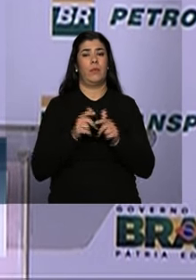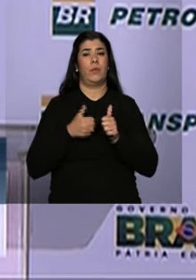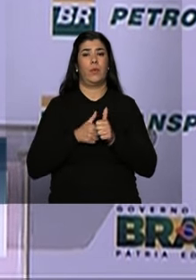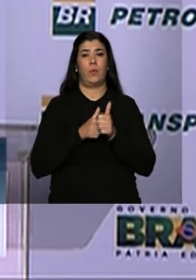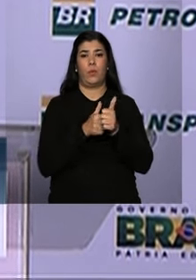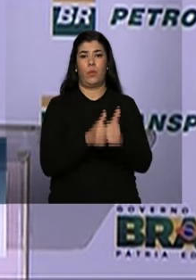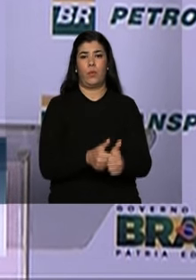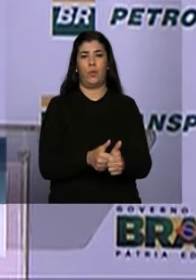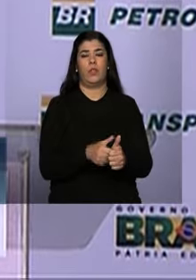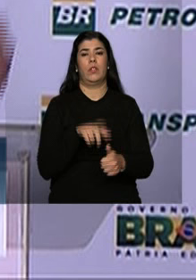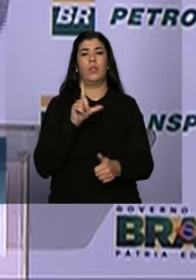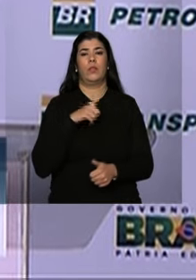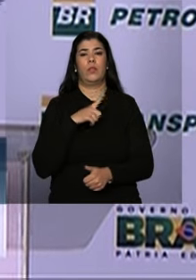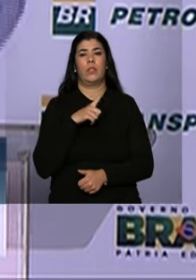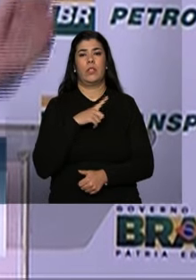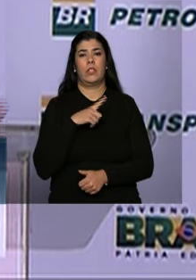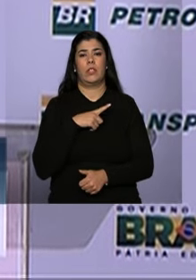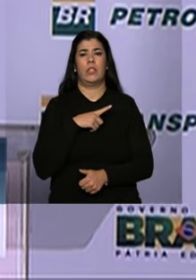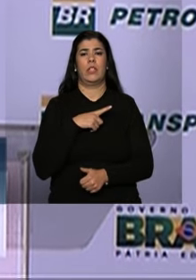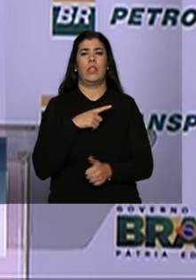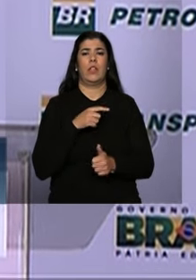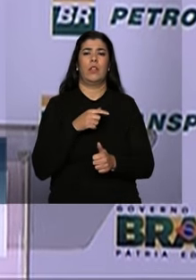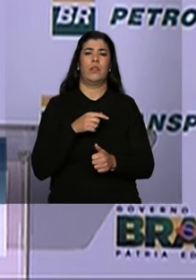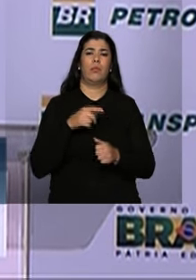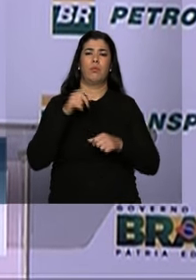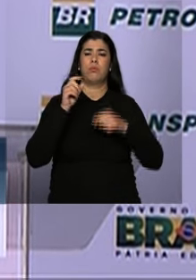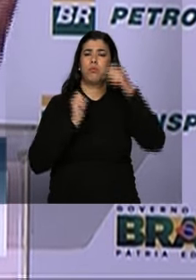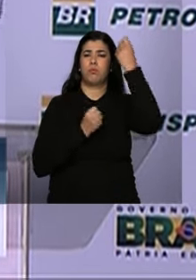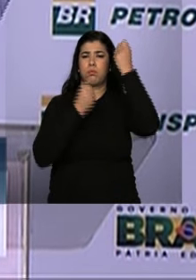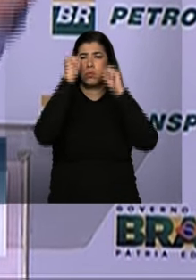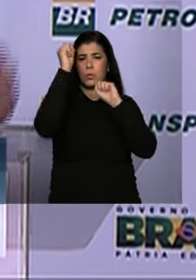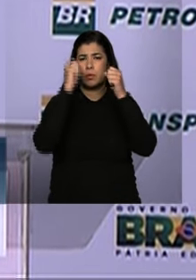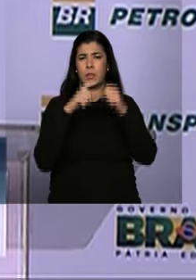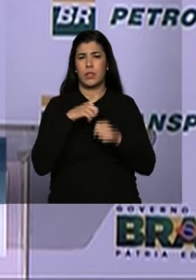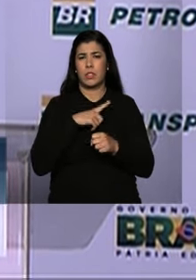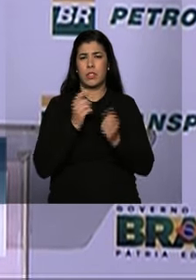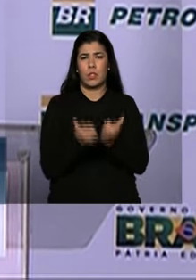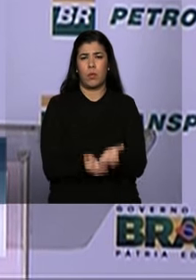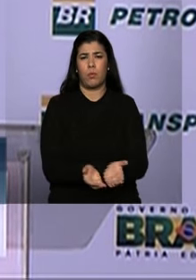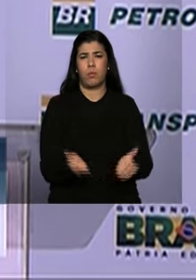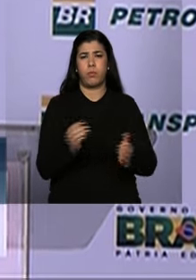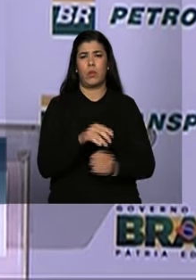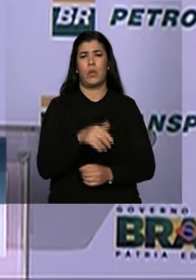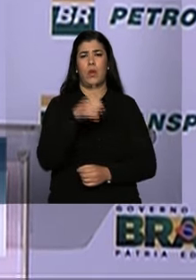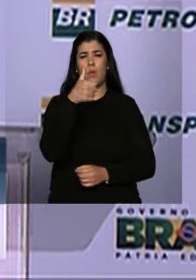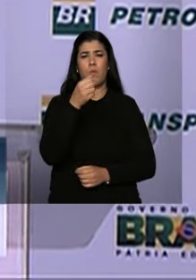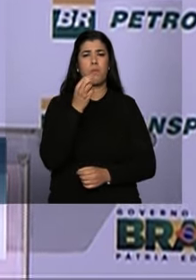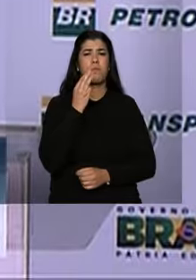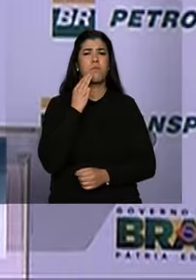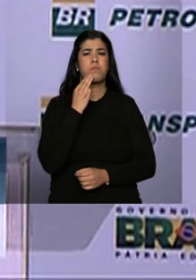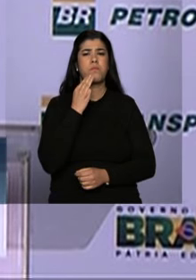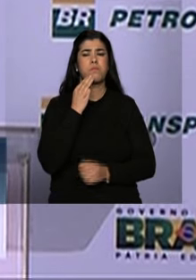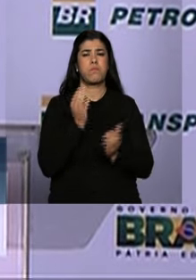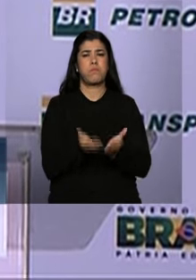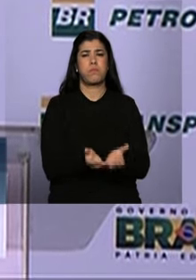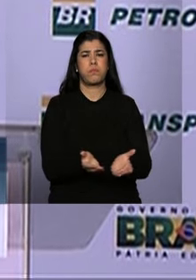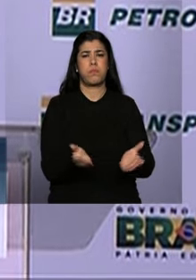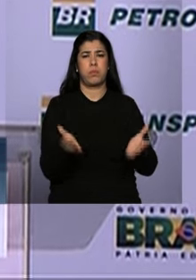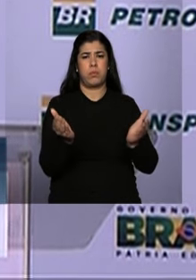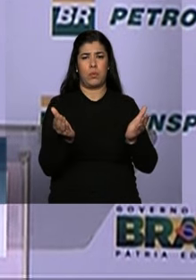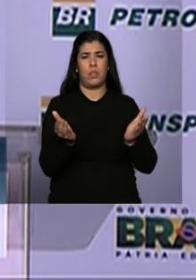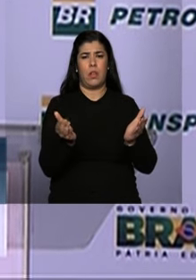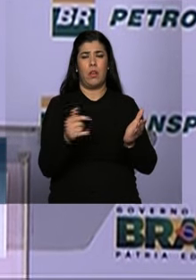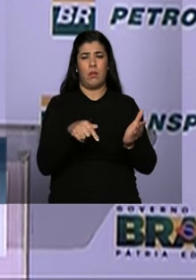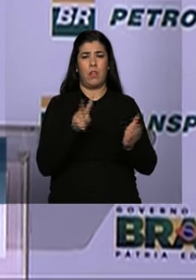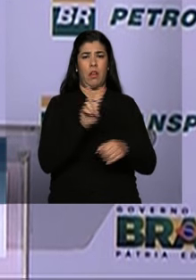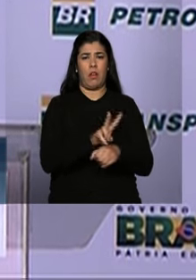essas enormes máquinas, enormes equipamentos, com 1 milhão de barris de petróleo cada um deles. É uma coisa fantástica e,